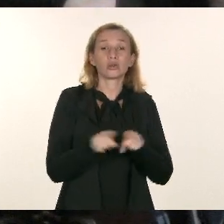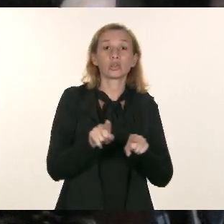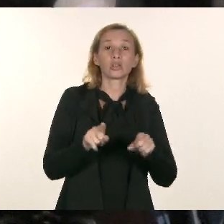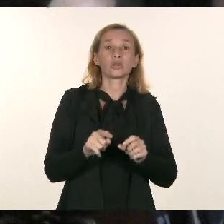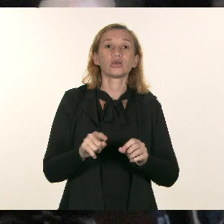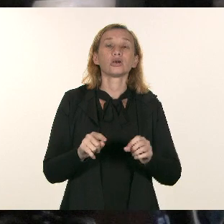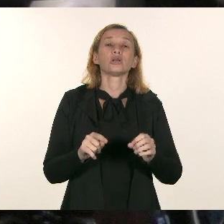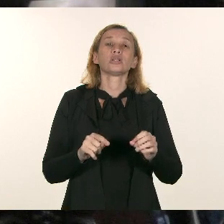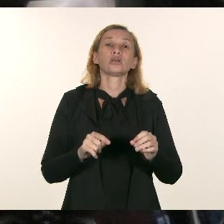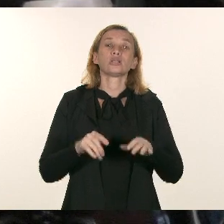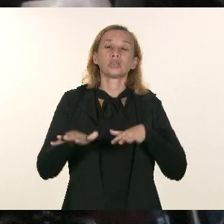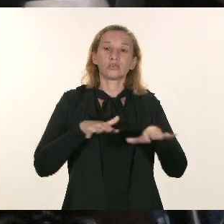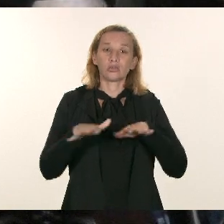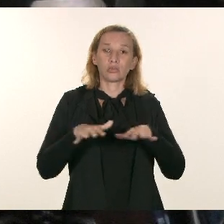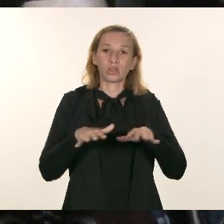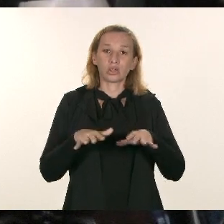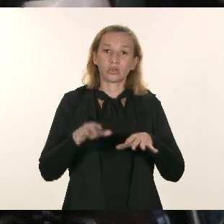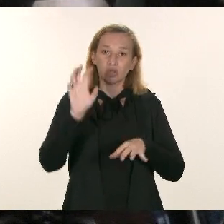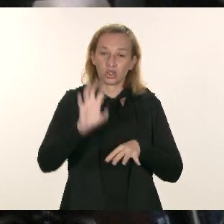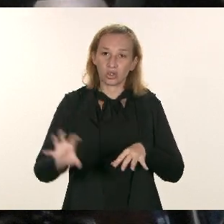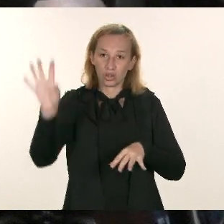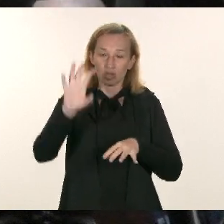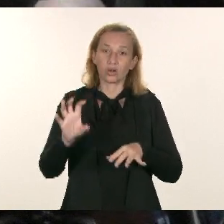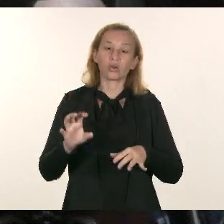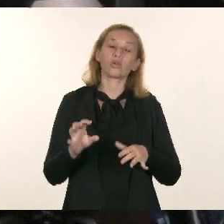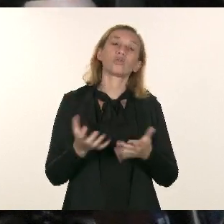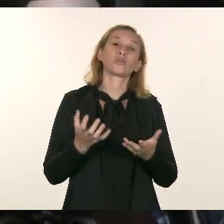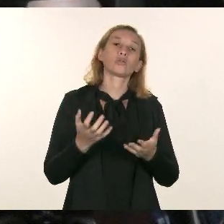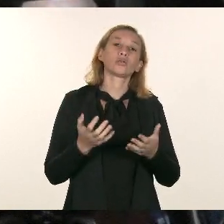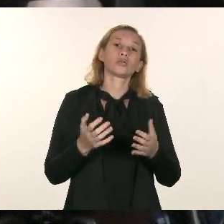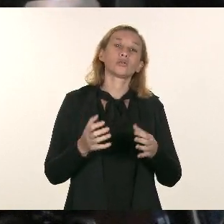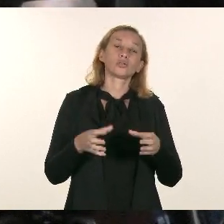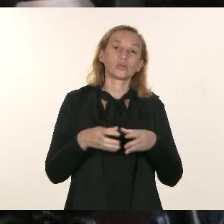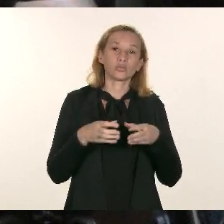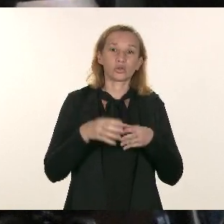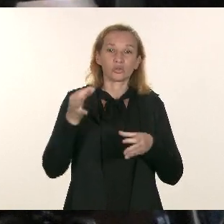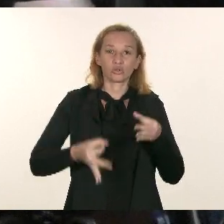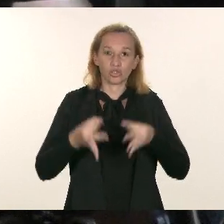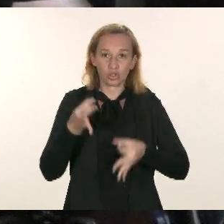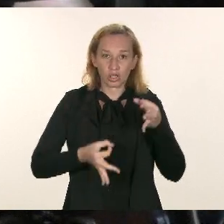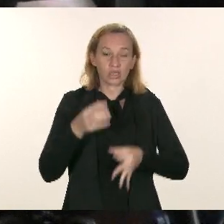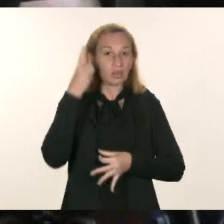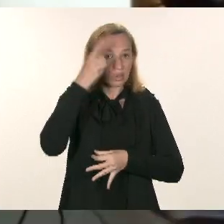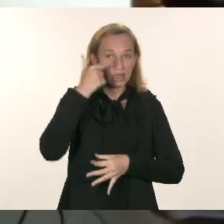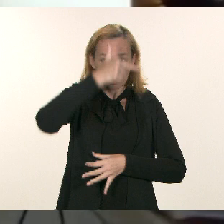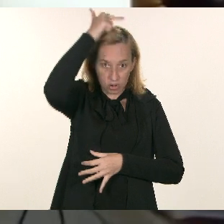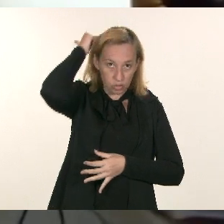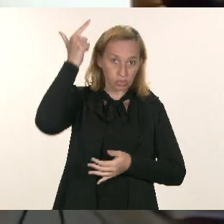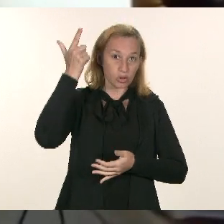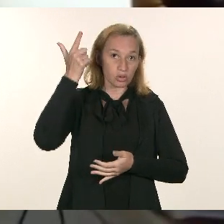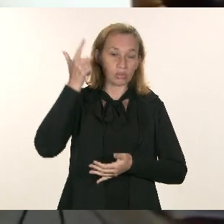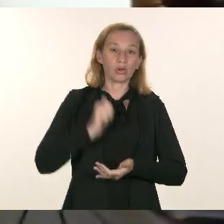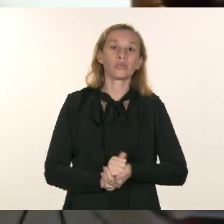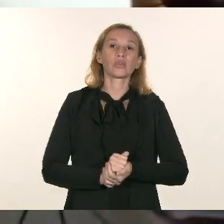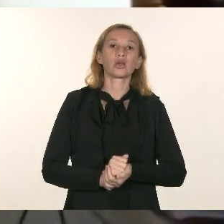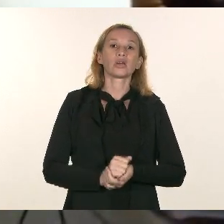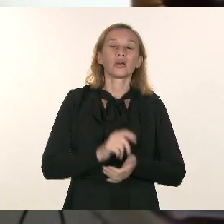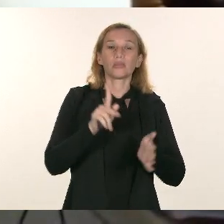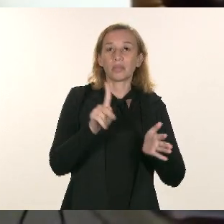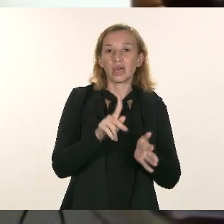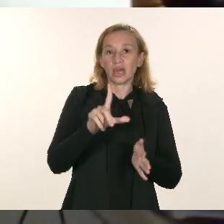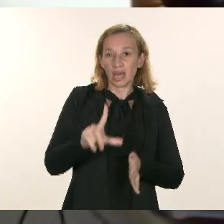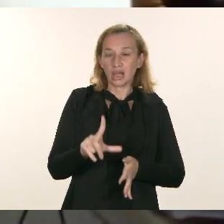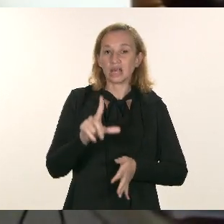Desenvolvimento Regional. Para emitir parecer pela Comissão de Constituição e Justiça, deputado Luiz Paulo. Senhor presidente, o PL